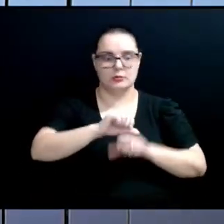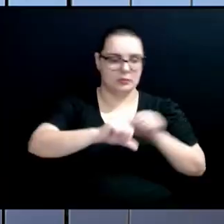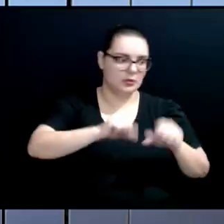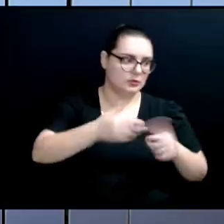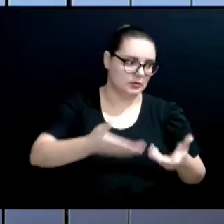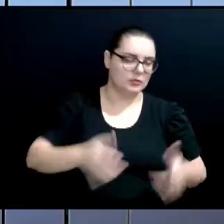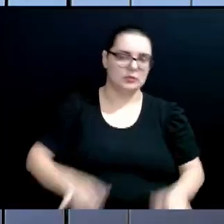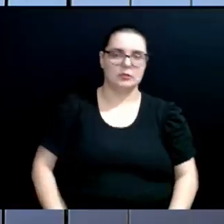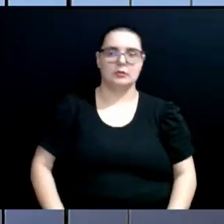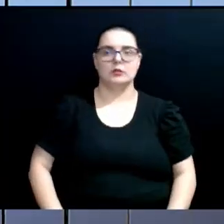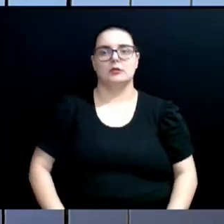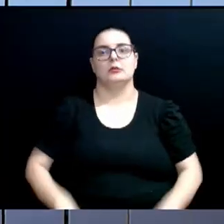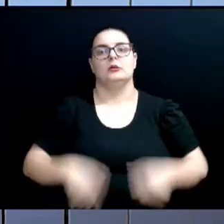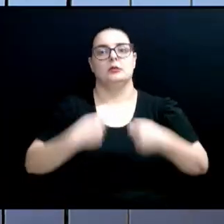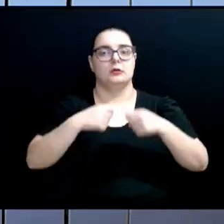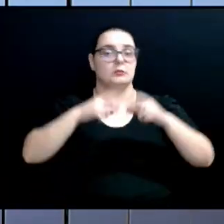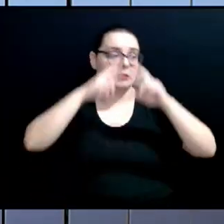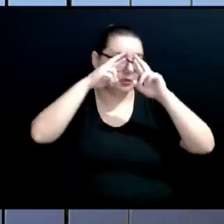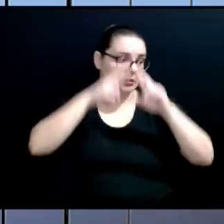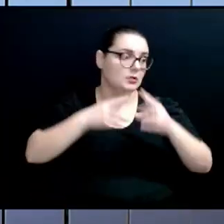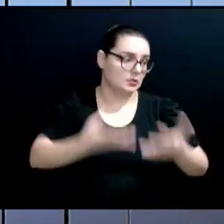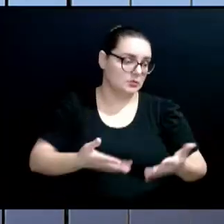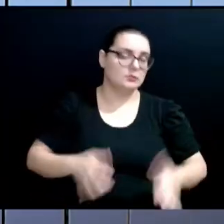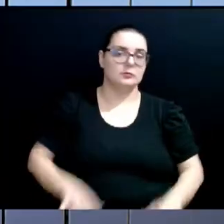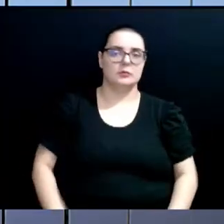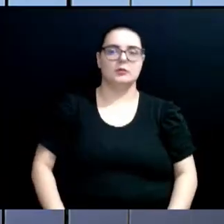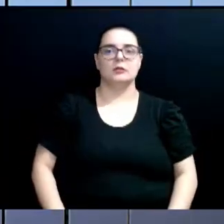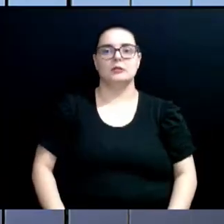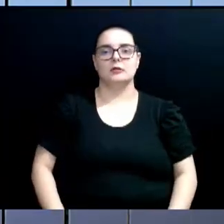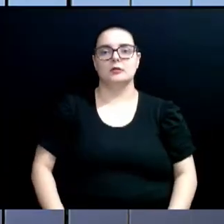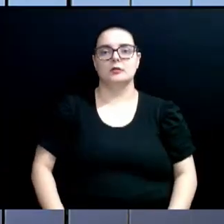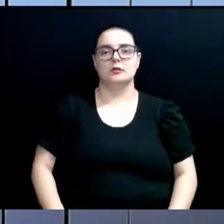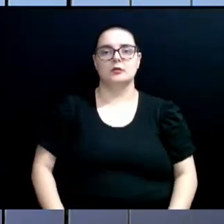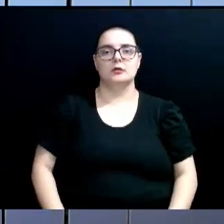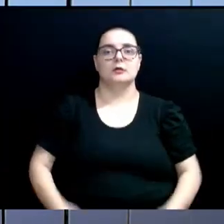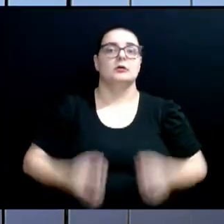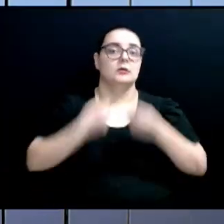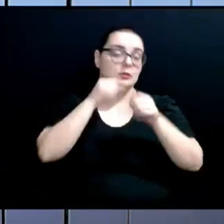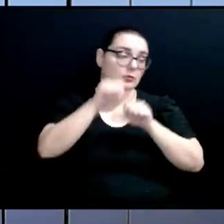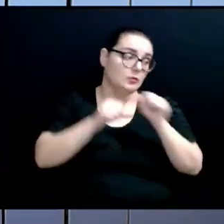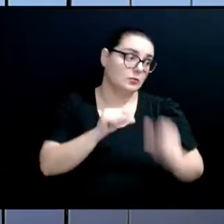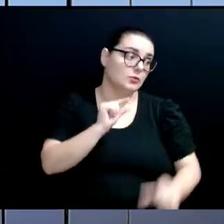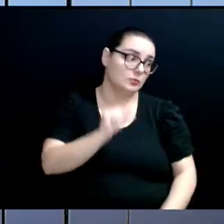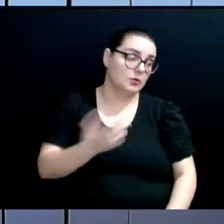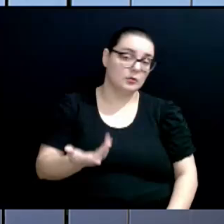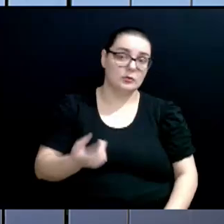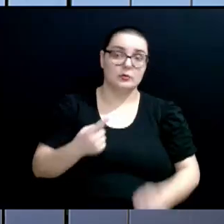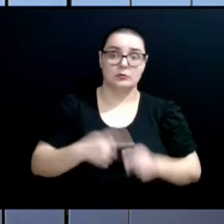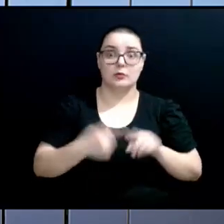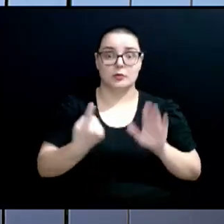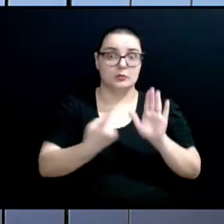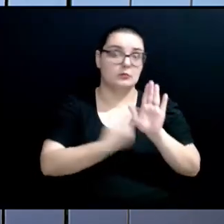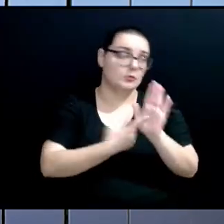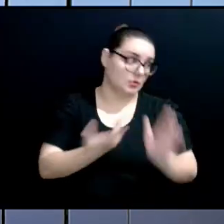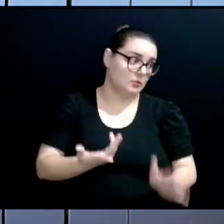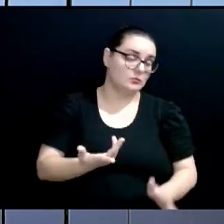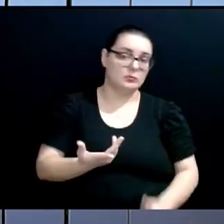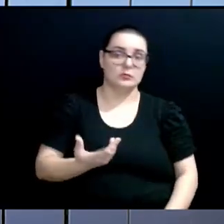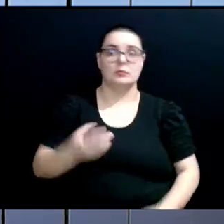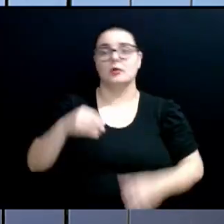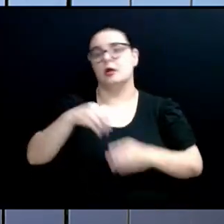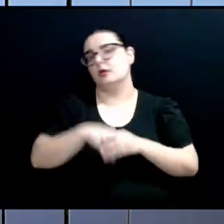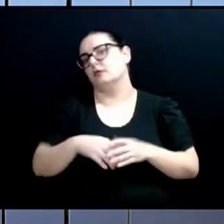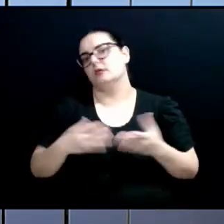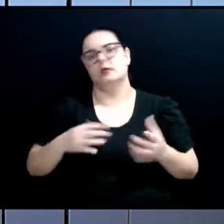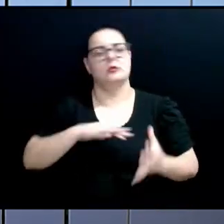ser respeitada, né? E é bom que ela mude pouco, né? Porque ela é um marco, embora a gente preveja isso, o mundo muda, a